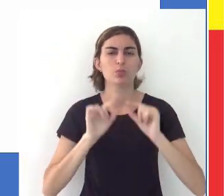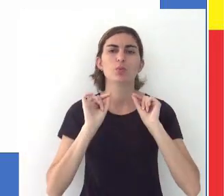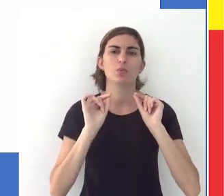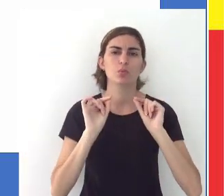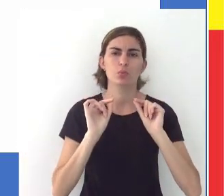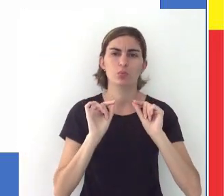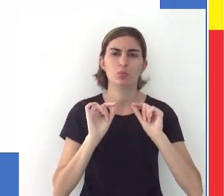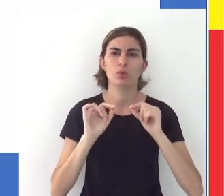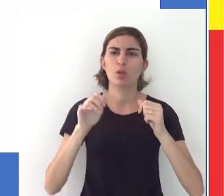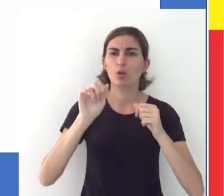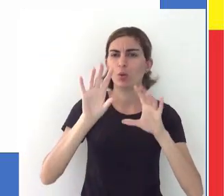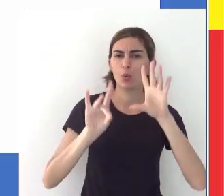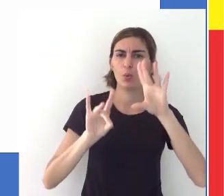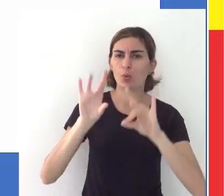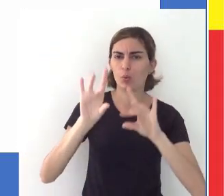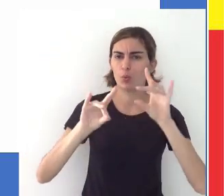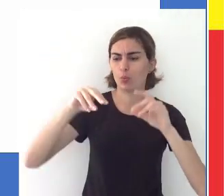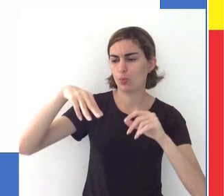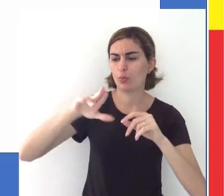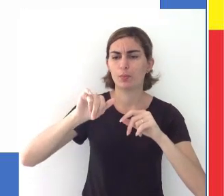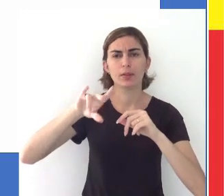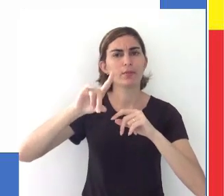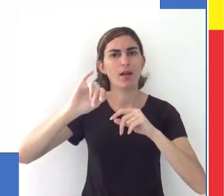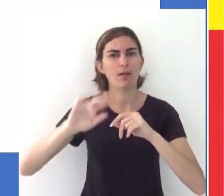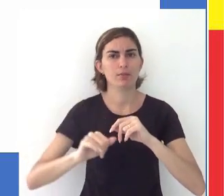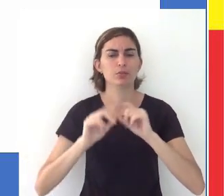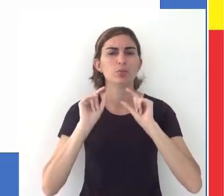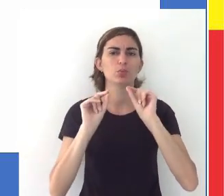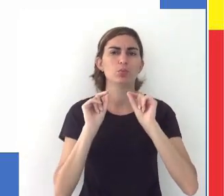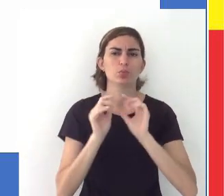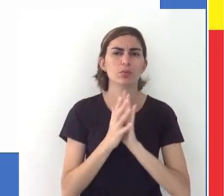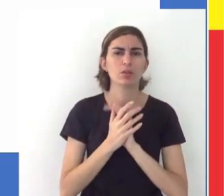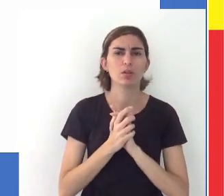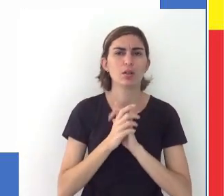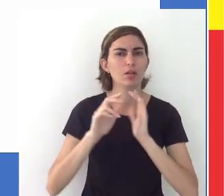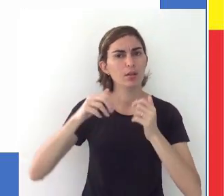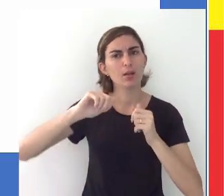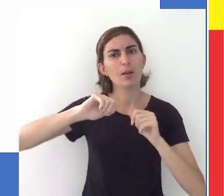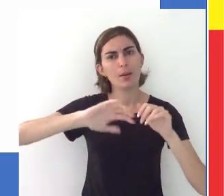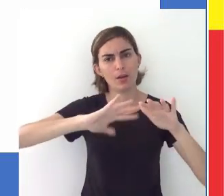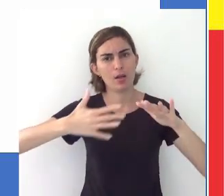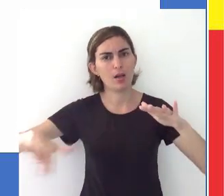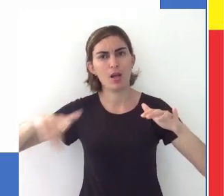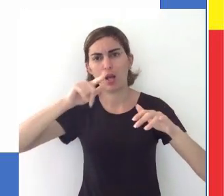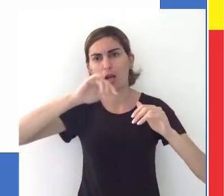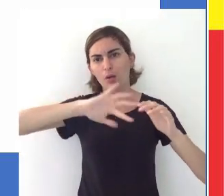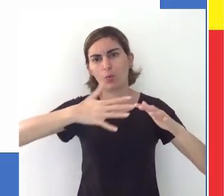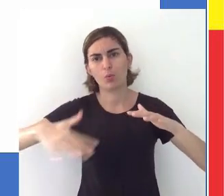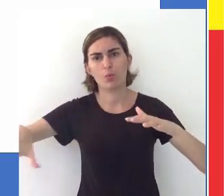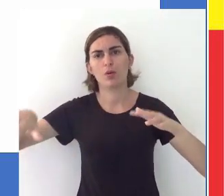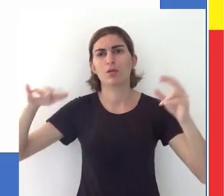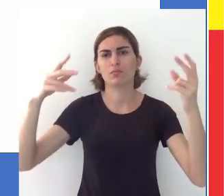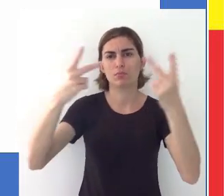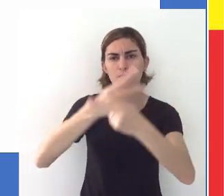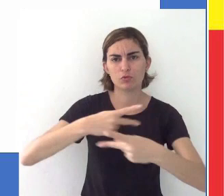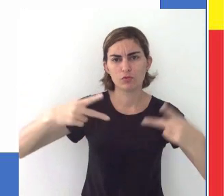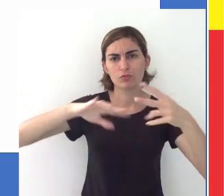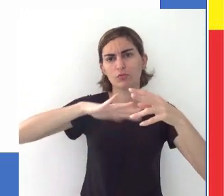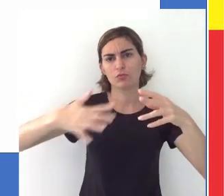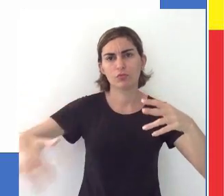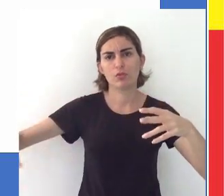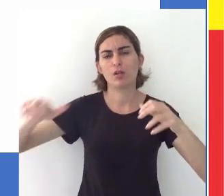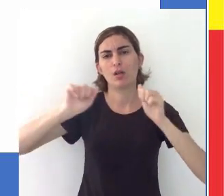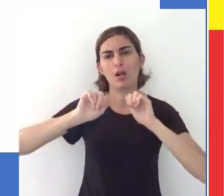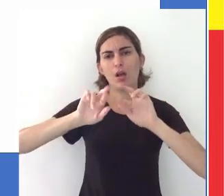ligados à presença da umidade. Então, quais são esses fatores? A maritimidade, tá, gente? As correntes